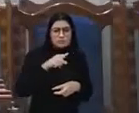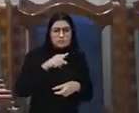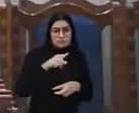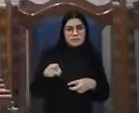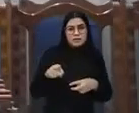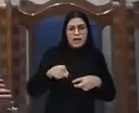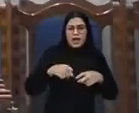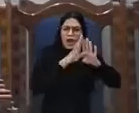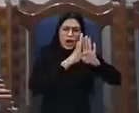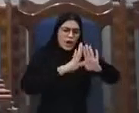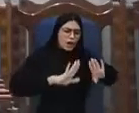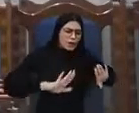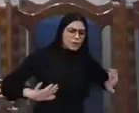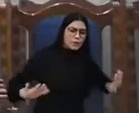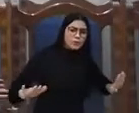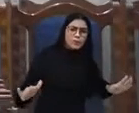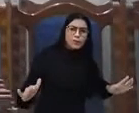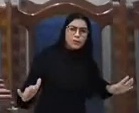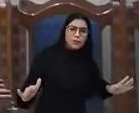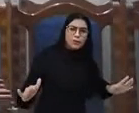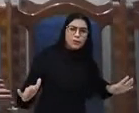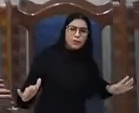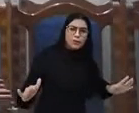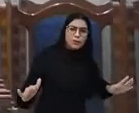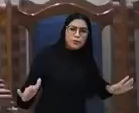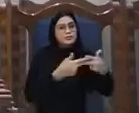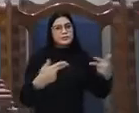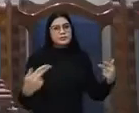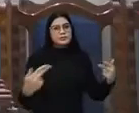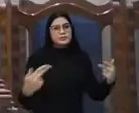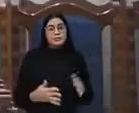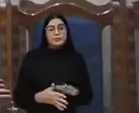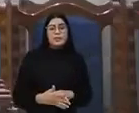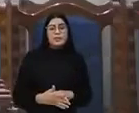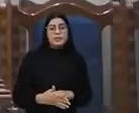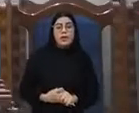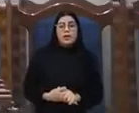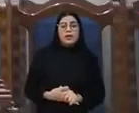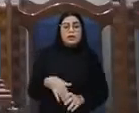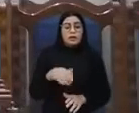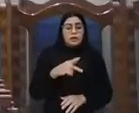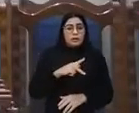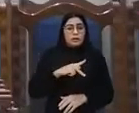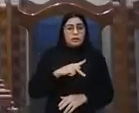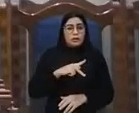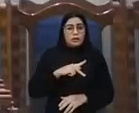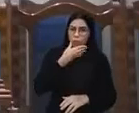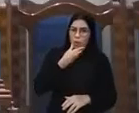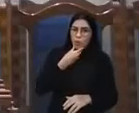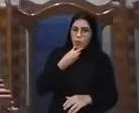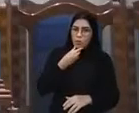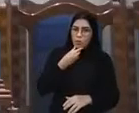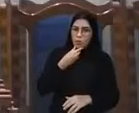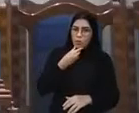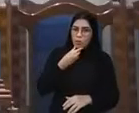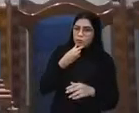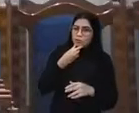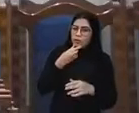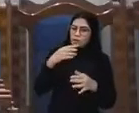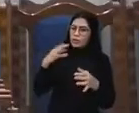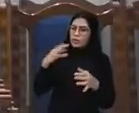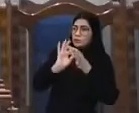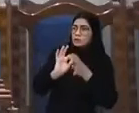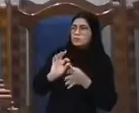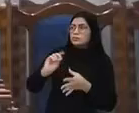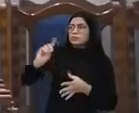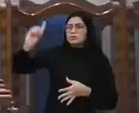gente. E Paulo, como um pregador do Evangelho, Paulo, como homem comprometido com Deus, sua alma